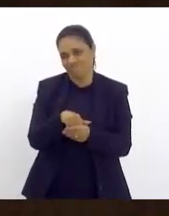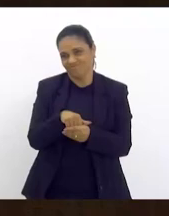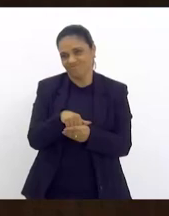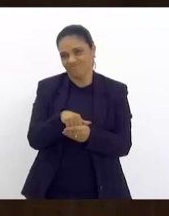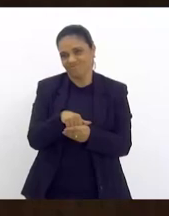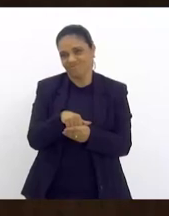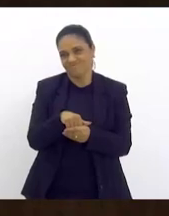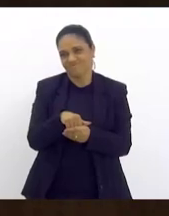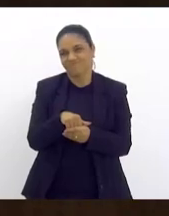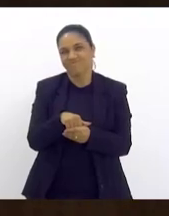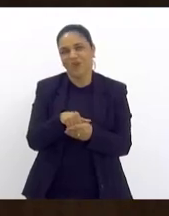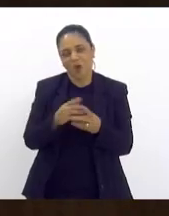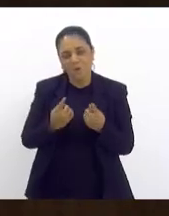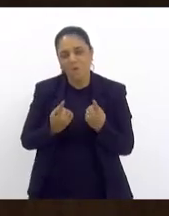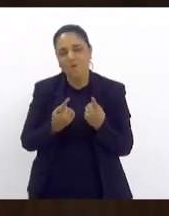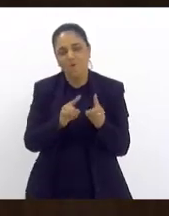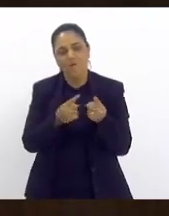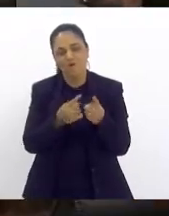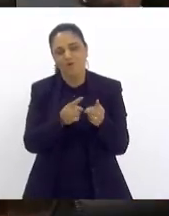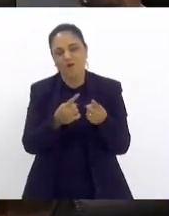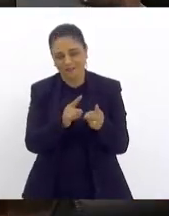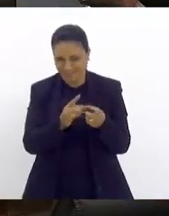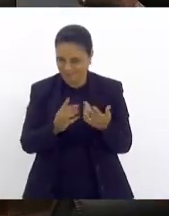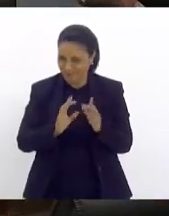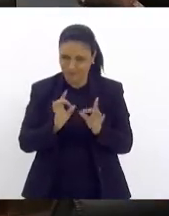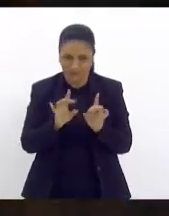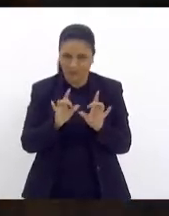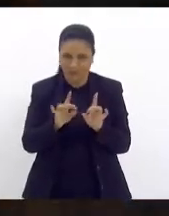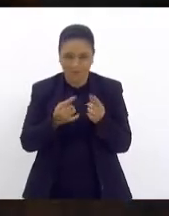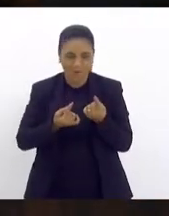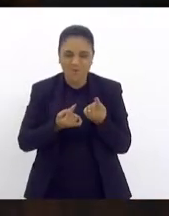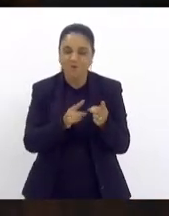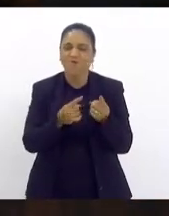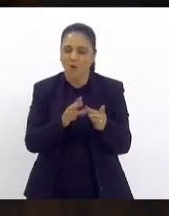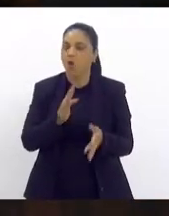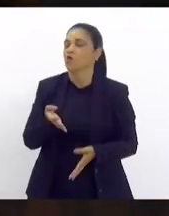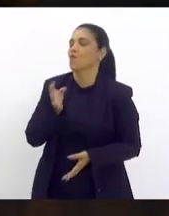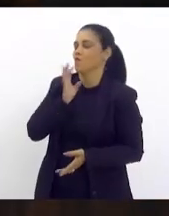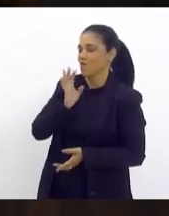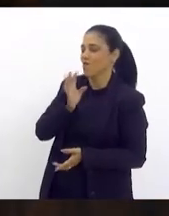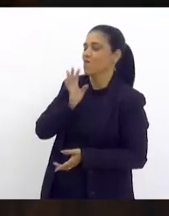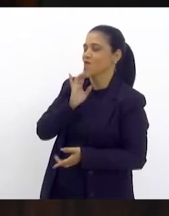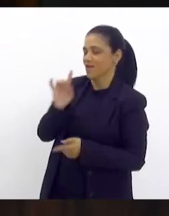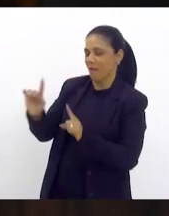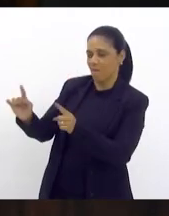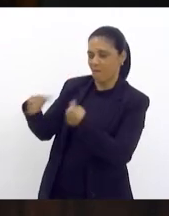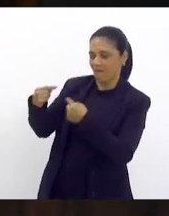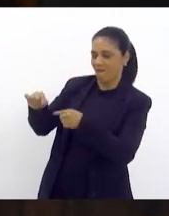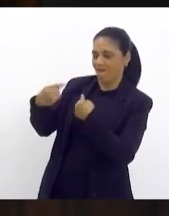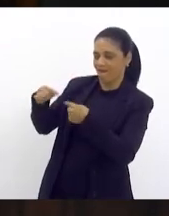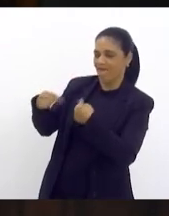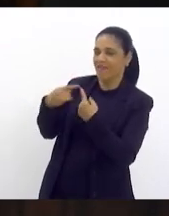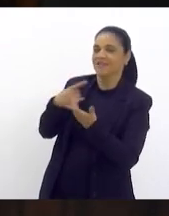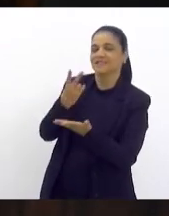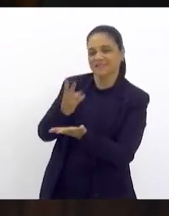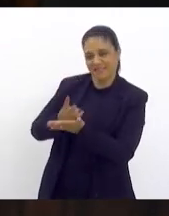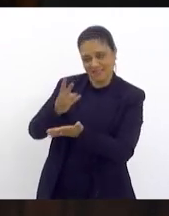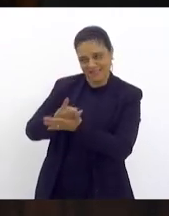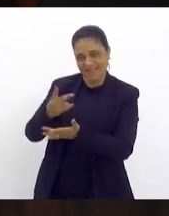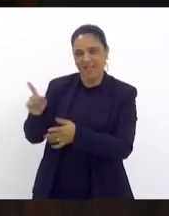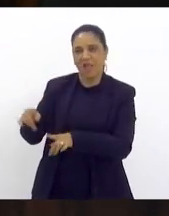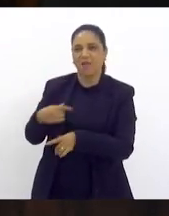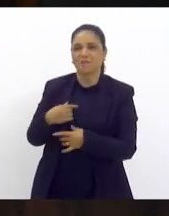mas era só uma provocação por causa do título Eu sei disso eu conheço eu conheço essa provocações de vossa excelência todas bem